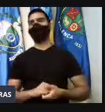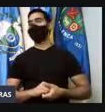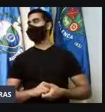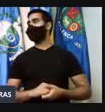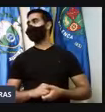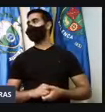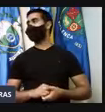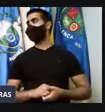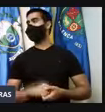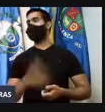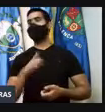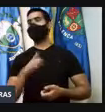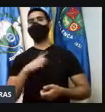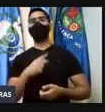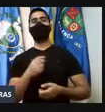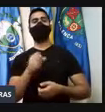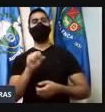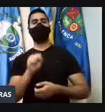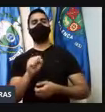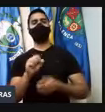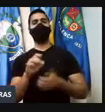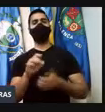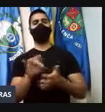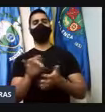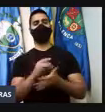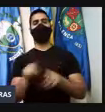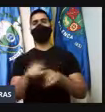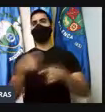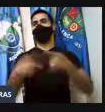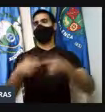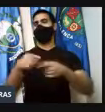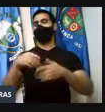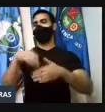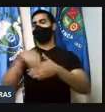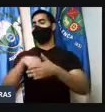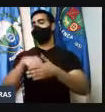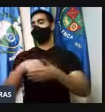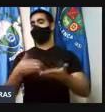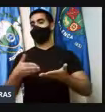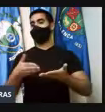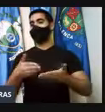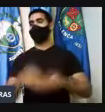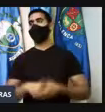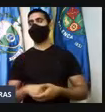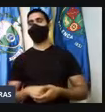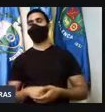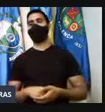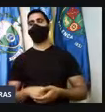7, 8 assinaturas, discussão única e votação para a ordem do dia.